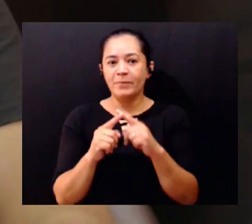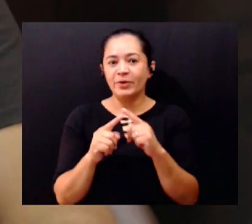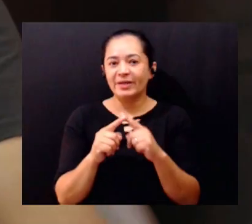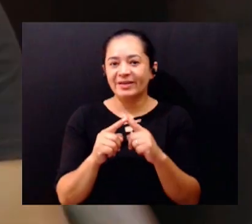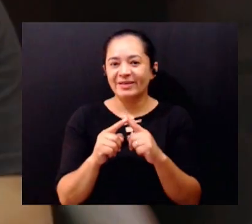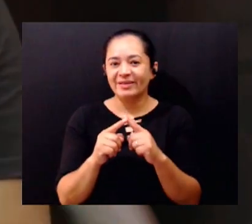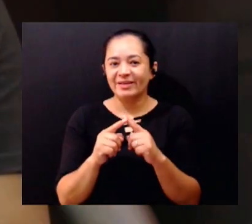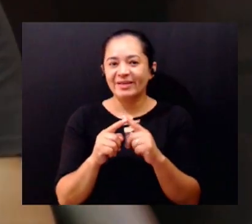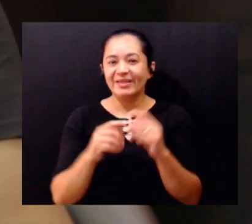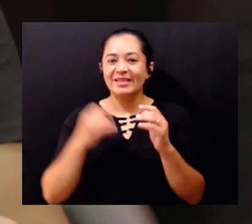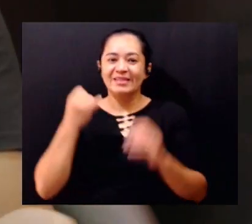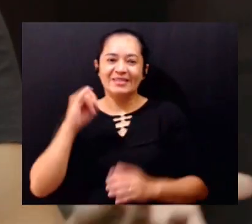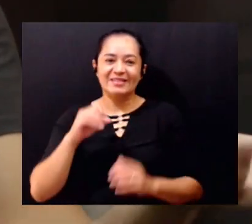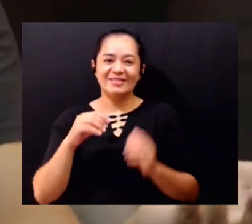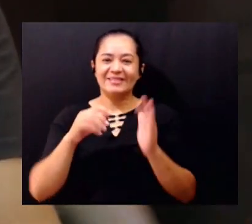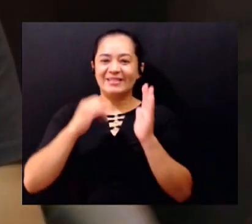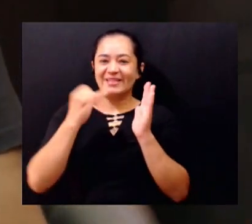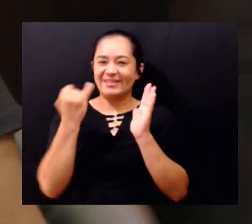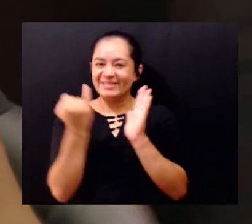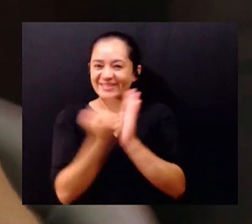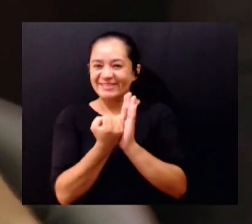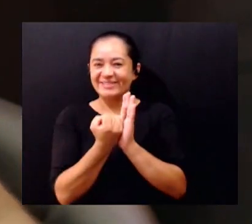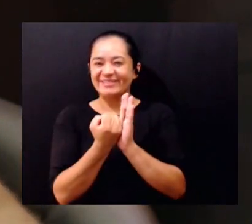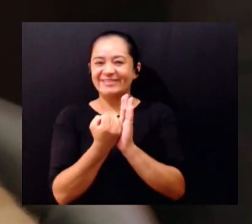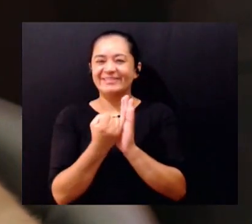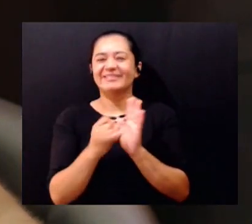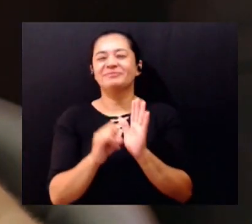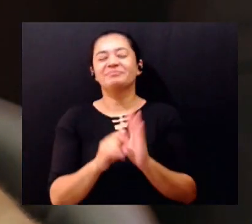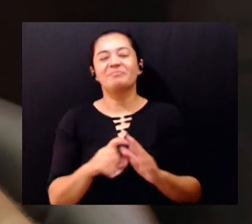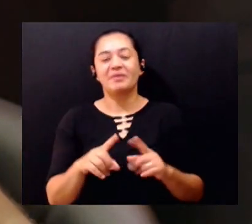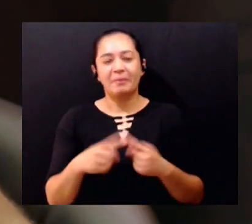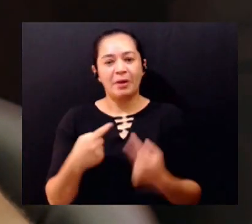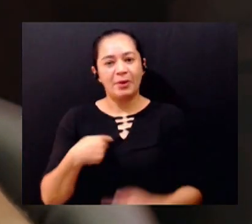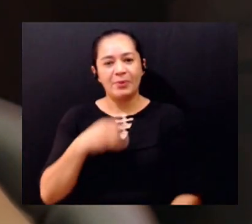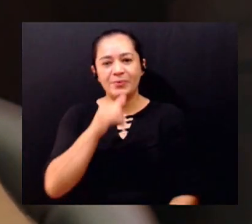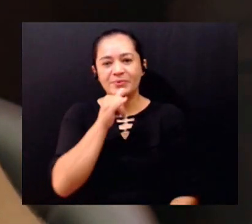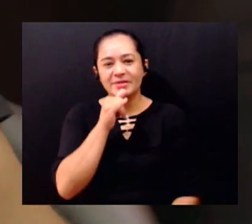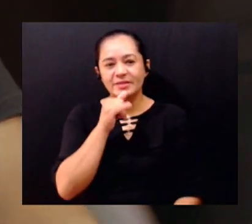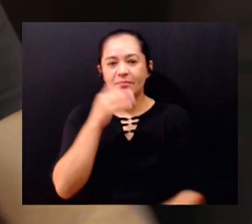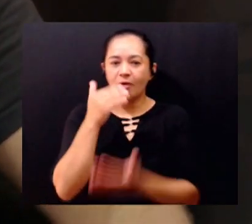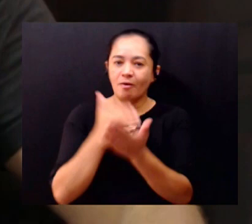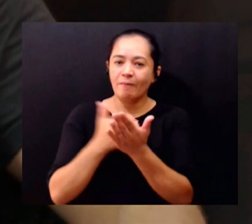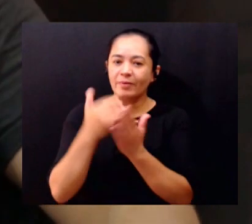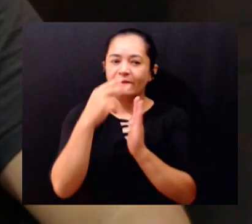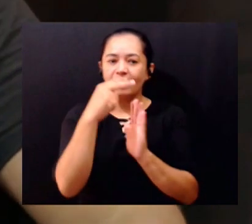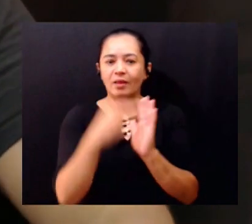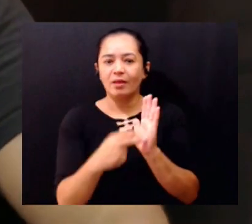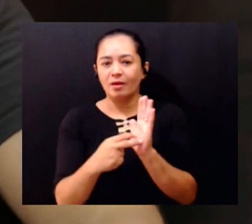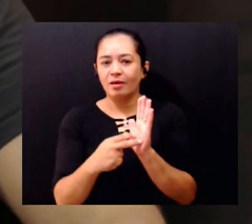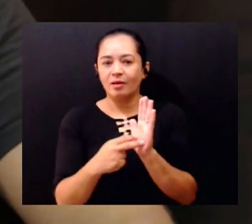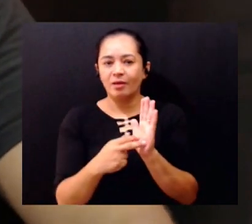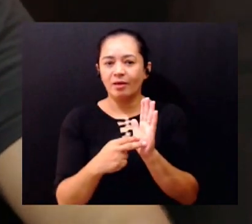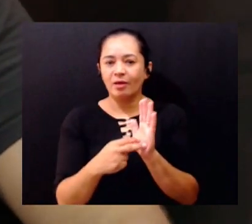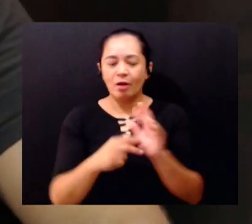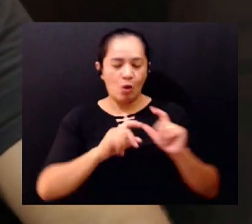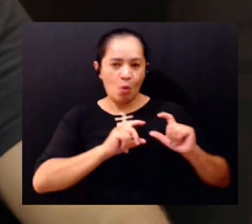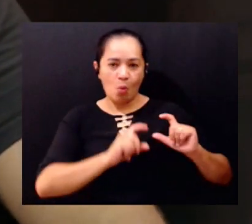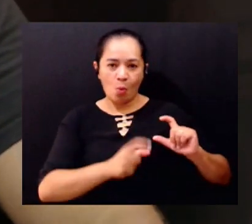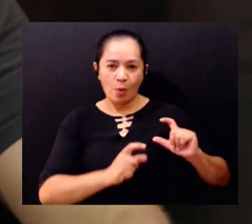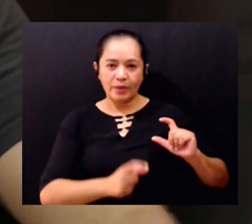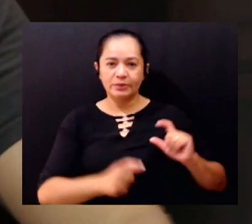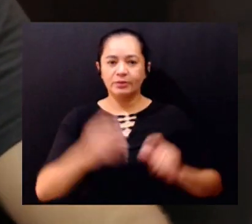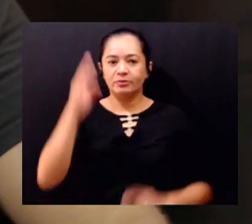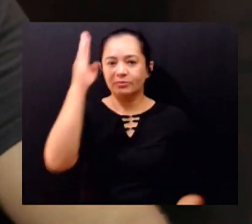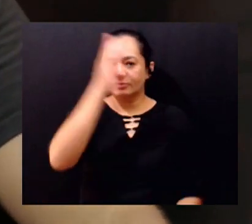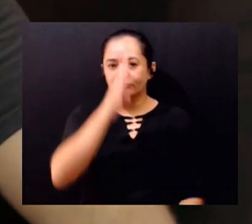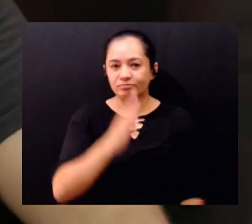lugar ao mesmo tempo. Exato. Mas enfim, eu assim, por exemplo, comecei a ler quadrinhos com quadrinhos nacionais, que é até um quadrinho que chamava Pequeno Ninja. E